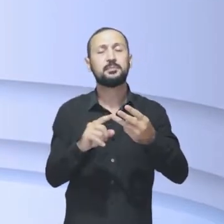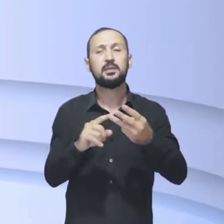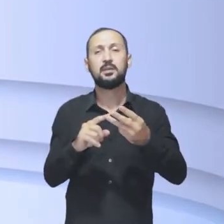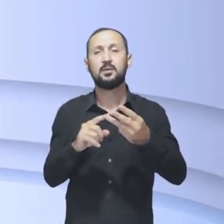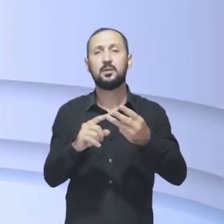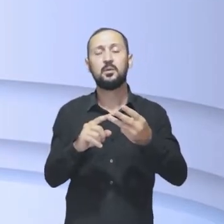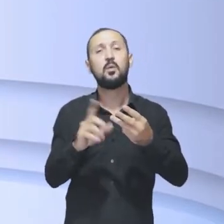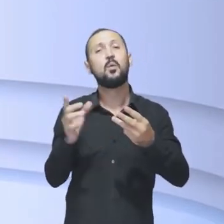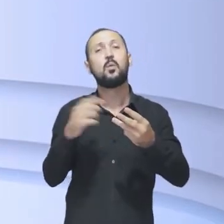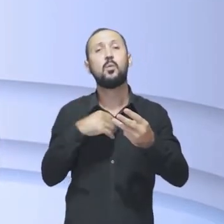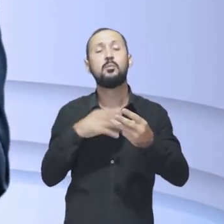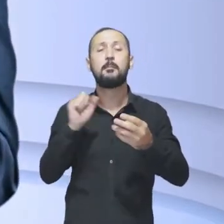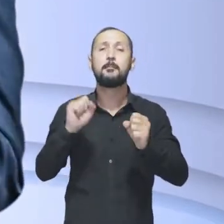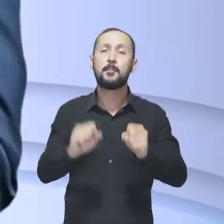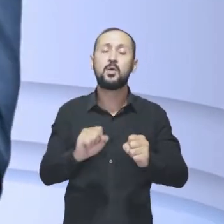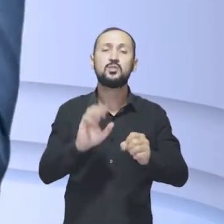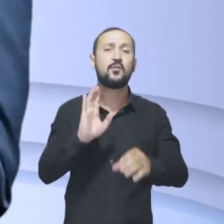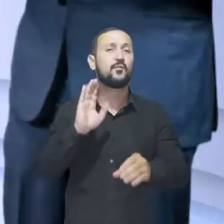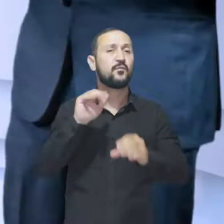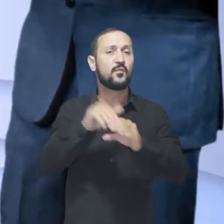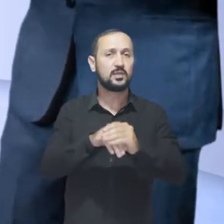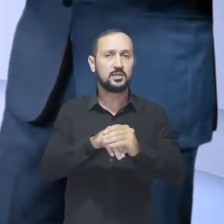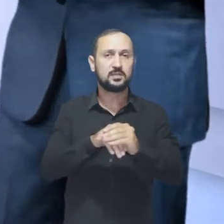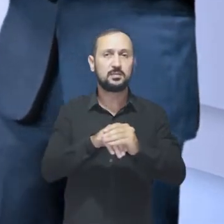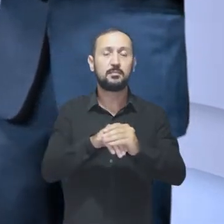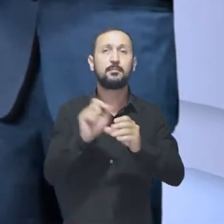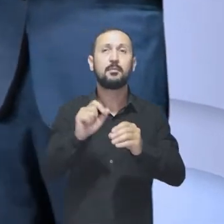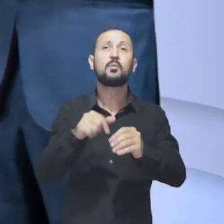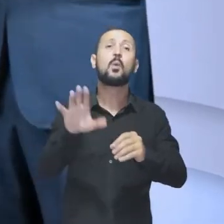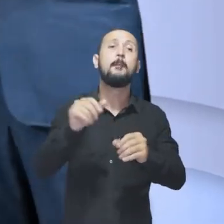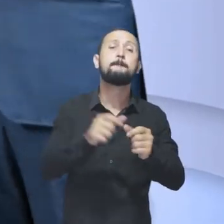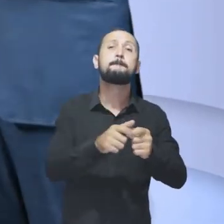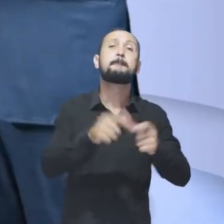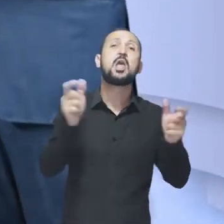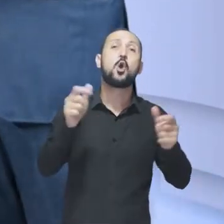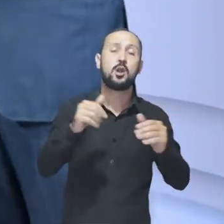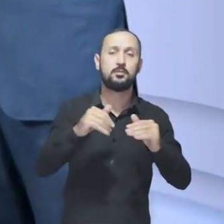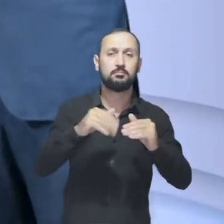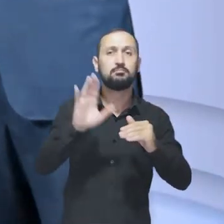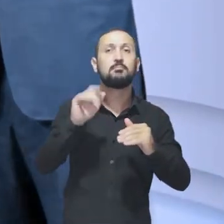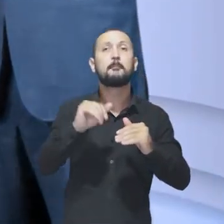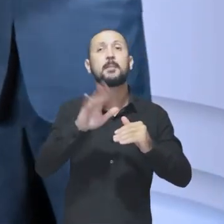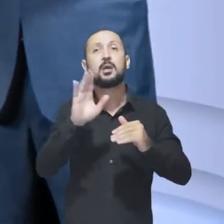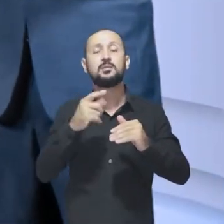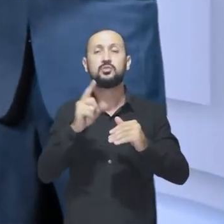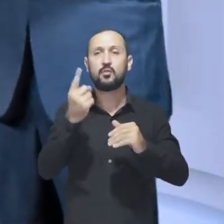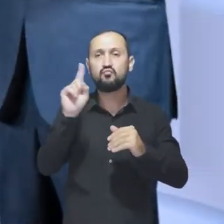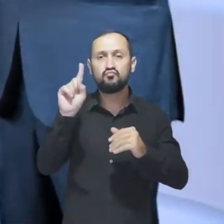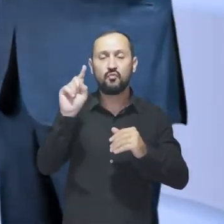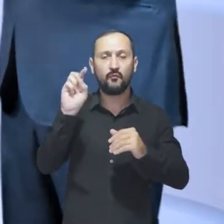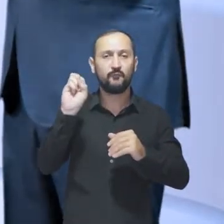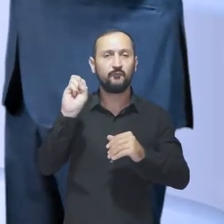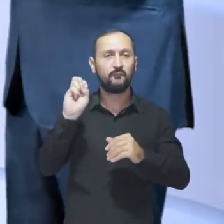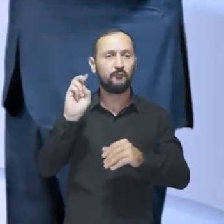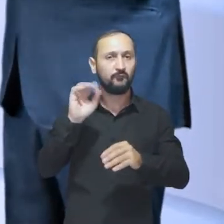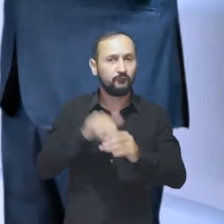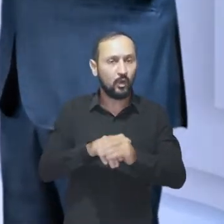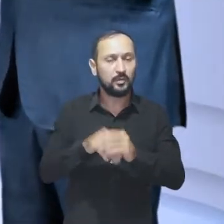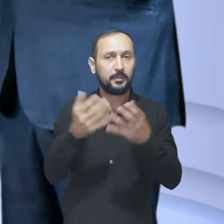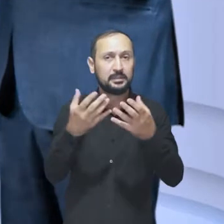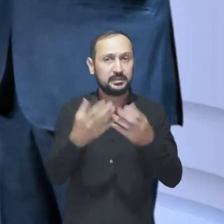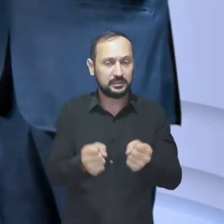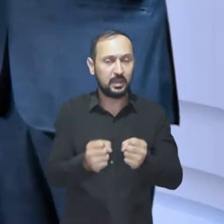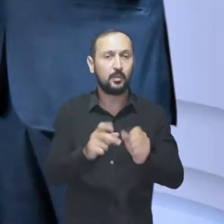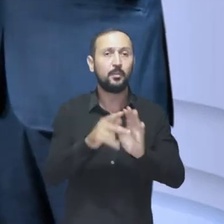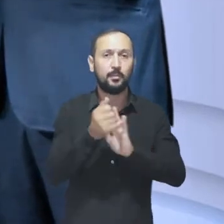que é a inclusão na ordem do dia. E essa inclusão na ordem do dia, ela pressupõe de novo uma publicidade, que é através